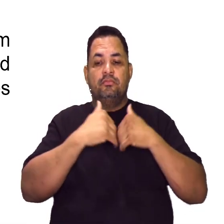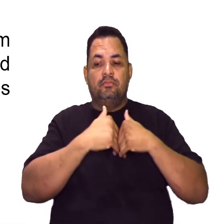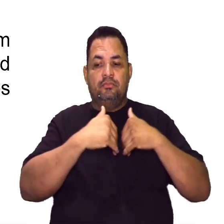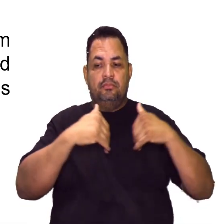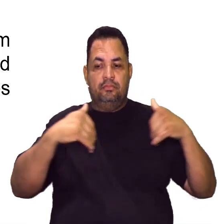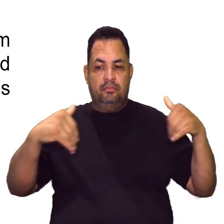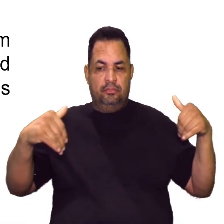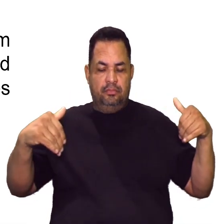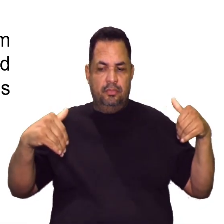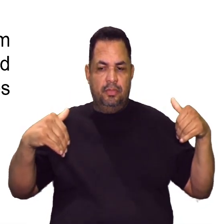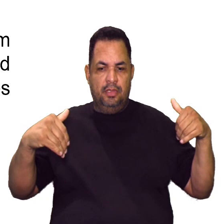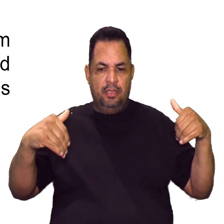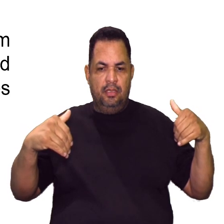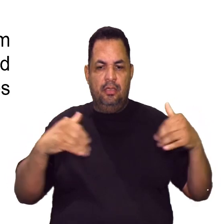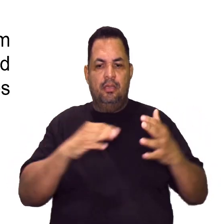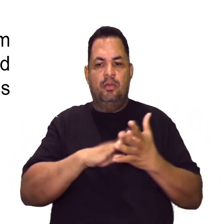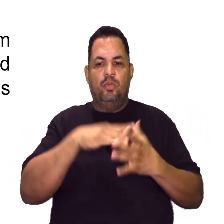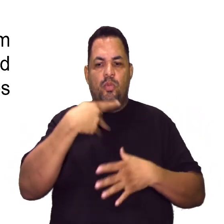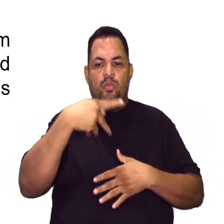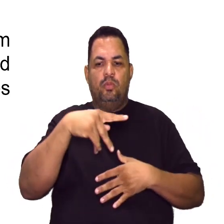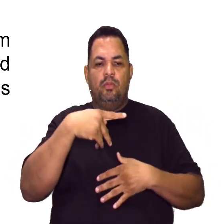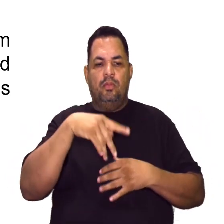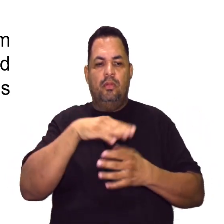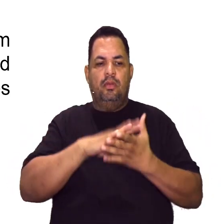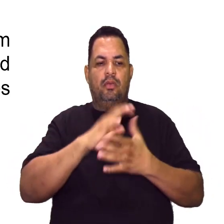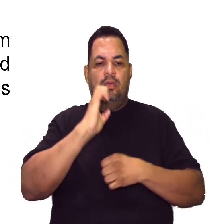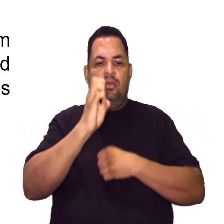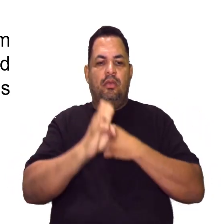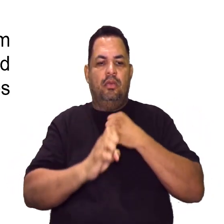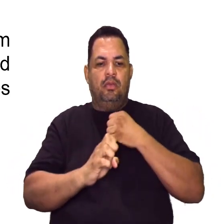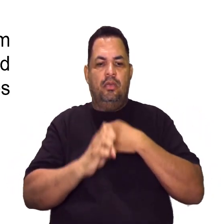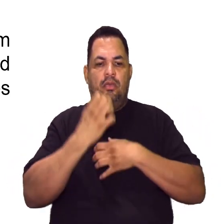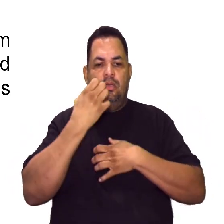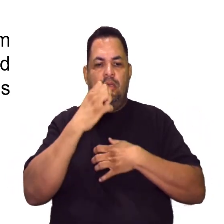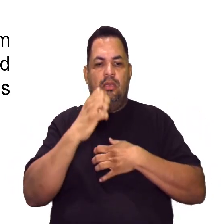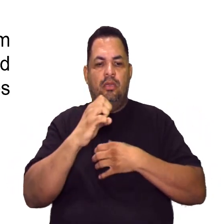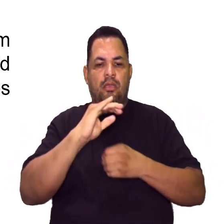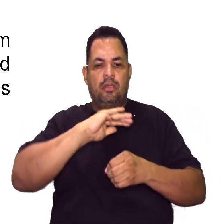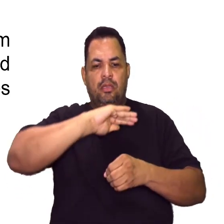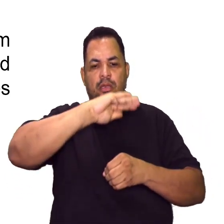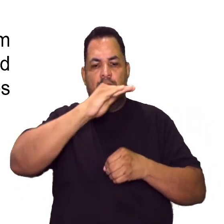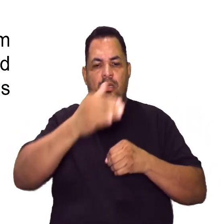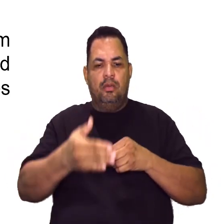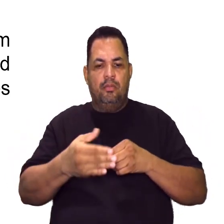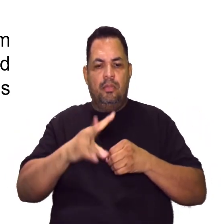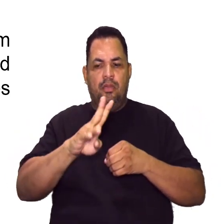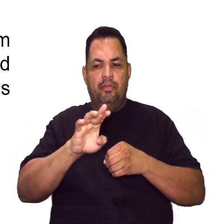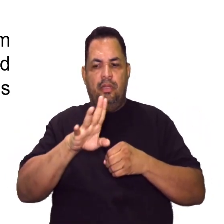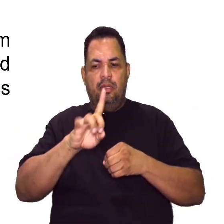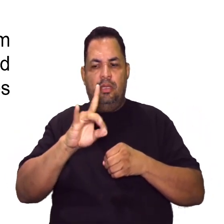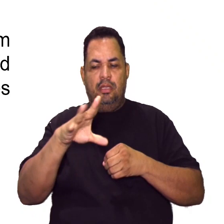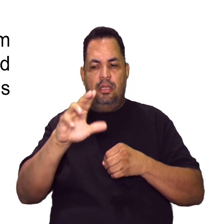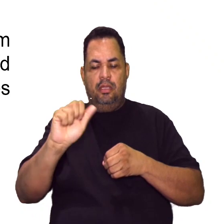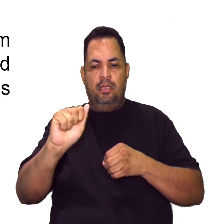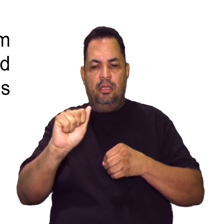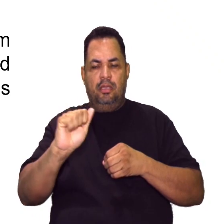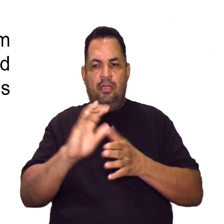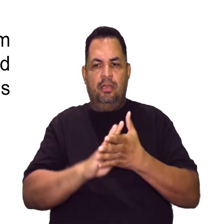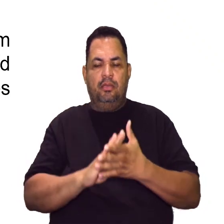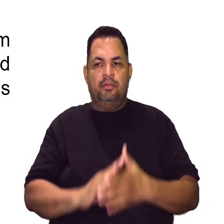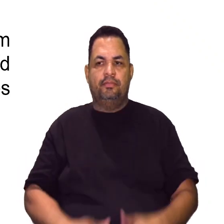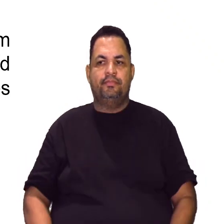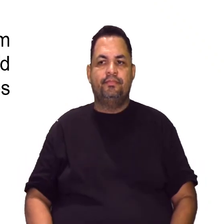repulsão dos pares eletrônicos na camada de valência. E eu fiz um comentário anteriormente